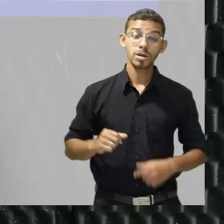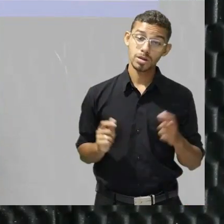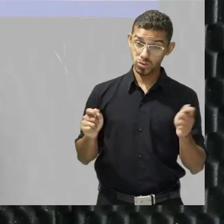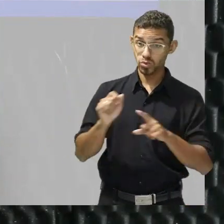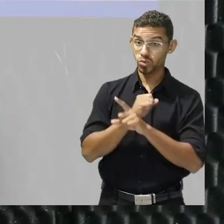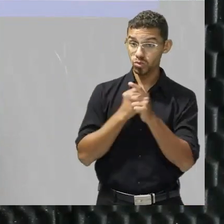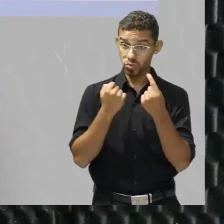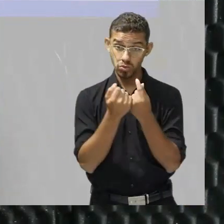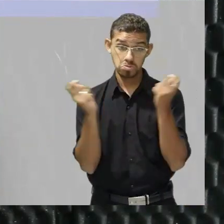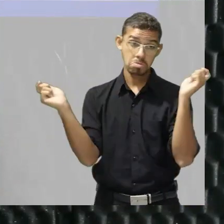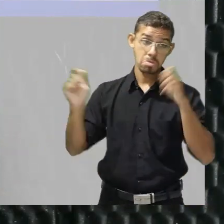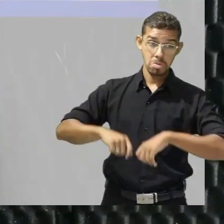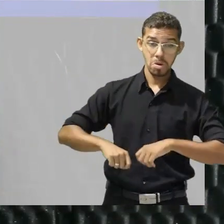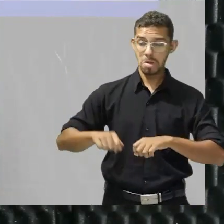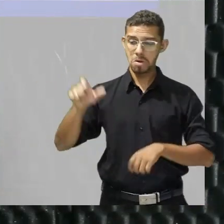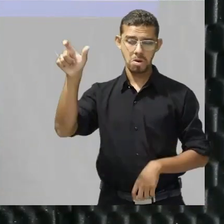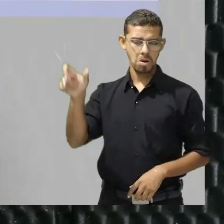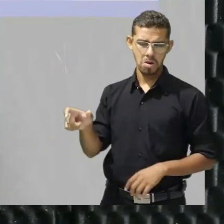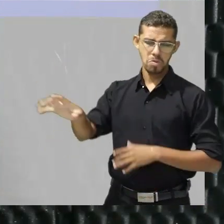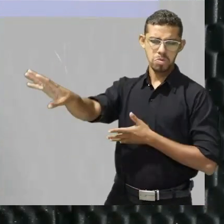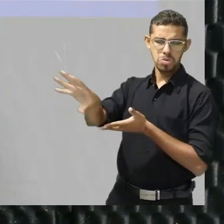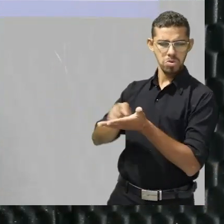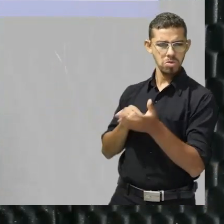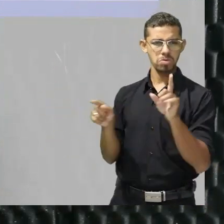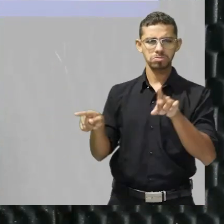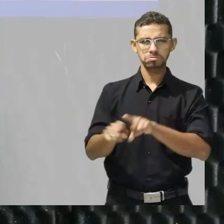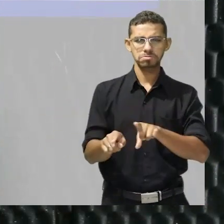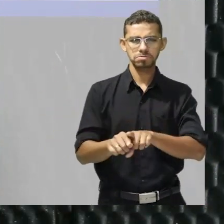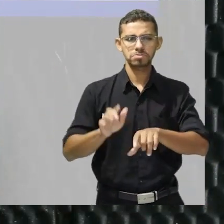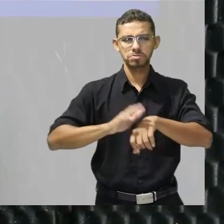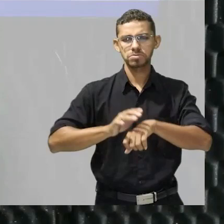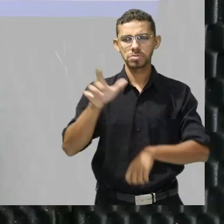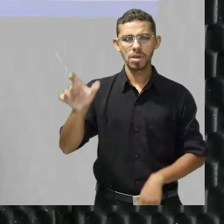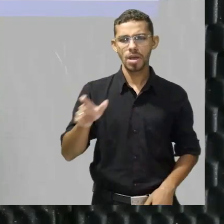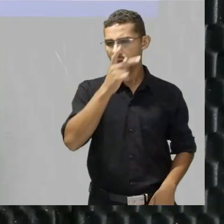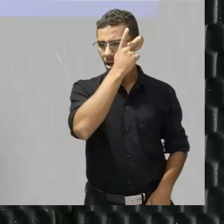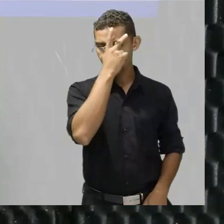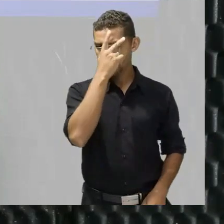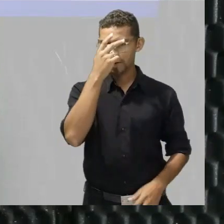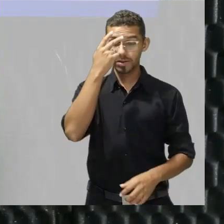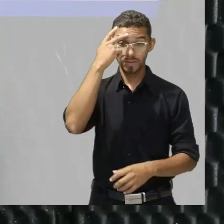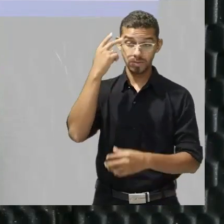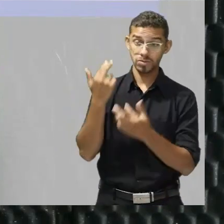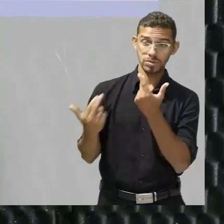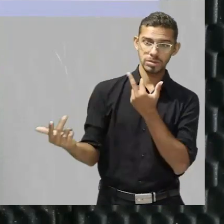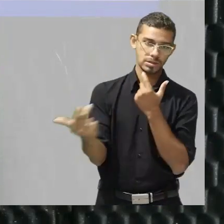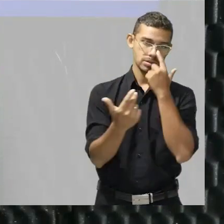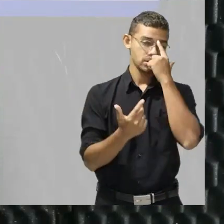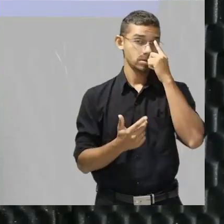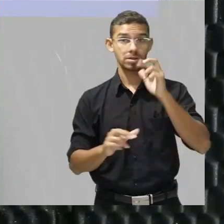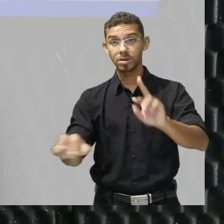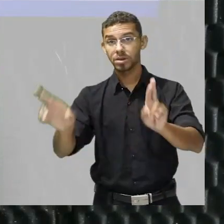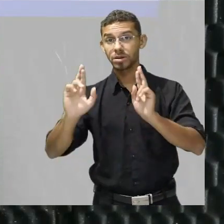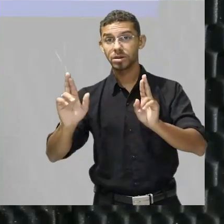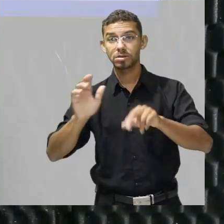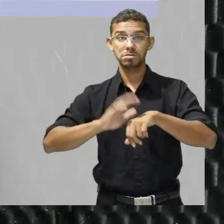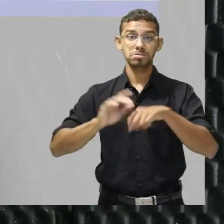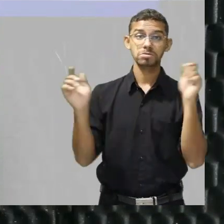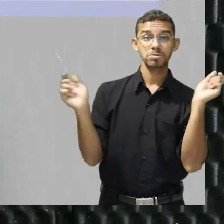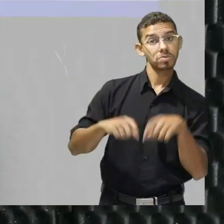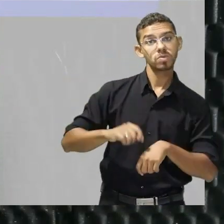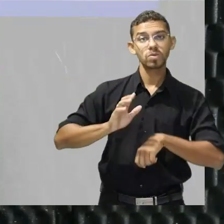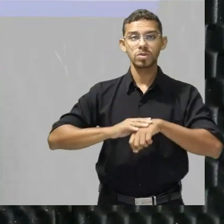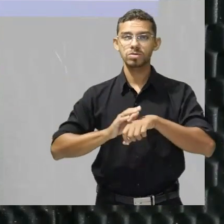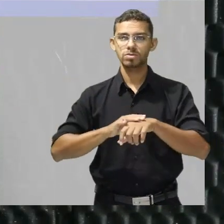naturalizados e posteriormente reproduzidos pelos indivíduos nessa perspectiva a possibilidade da